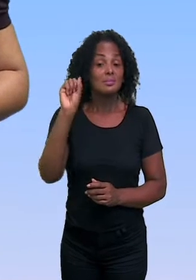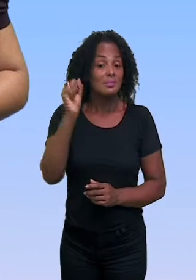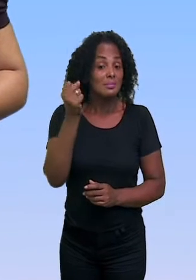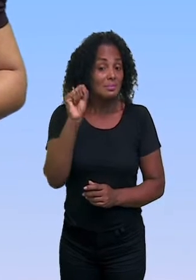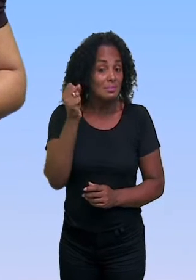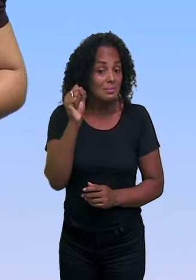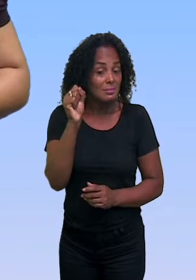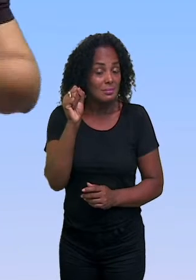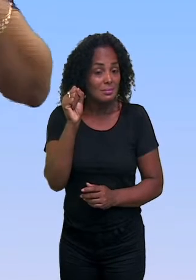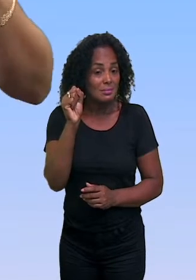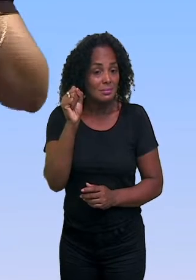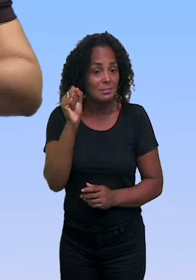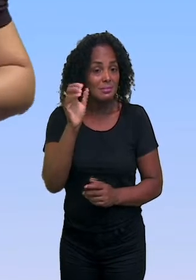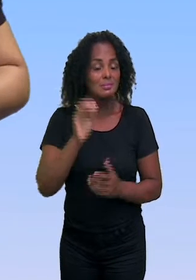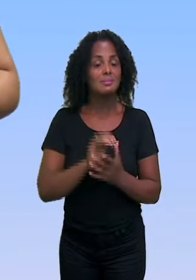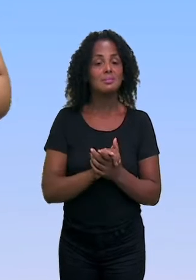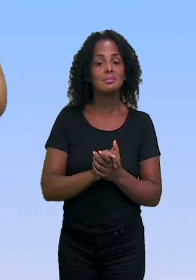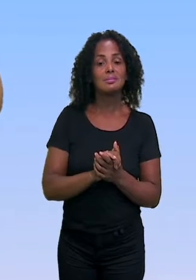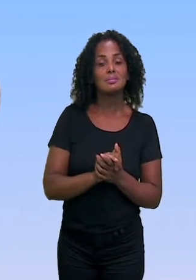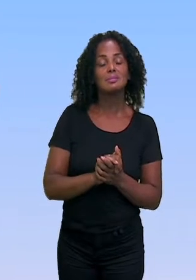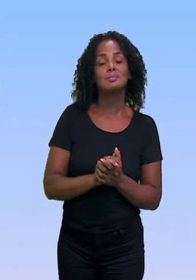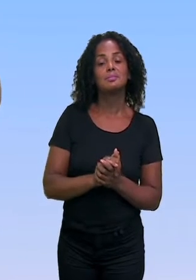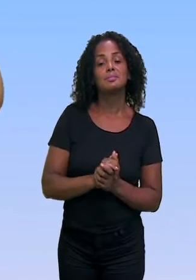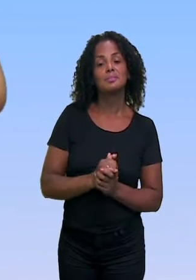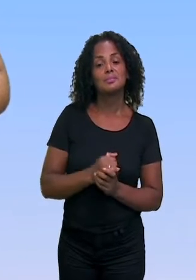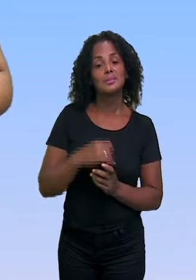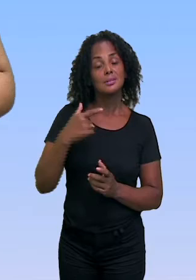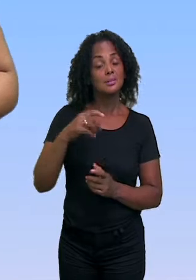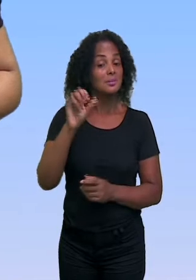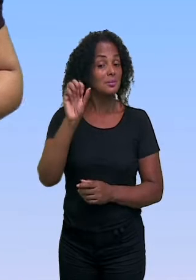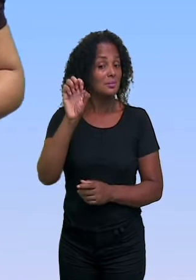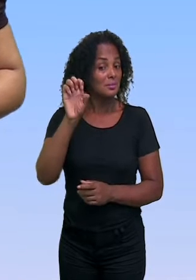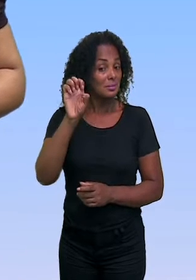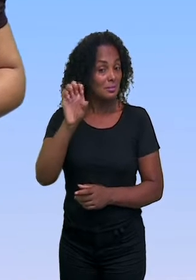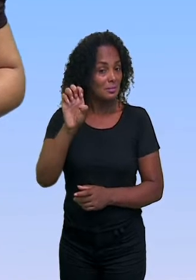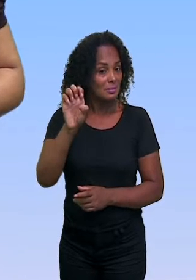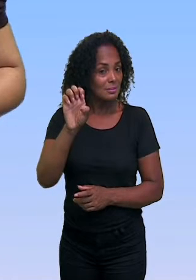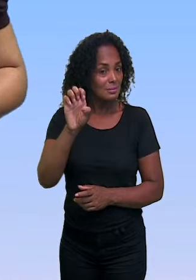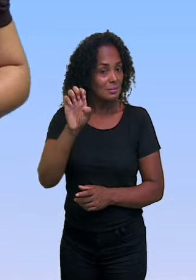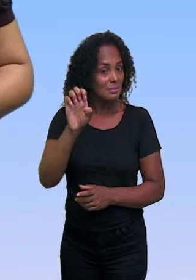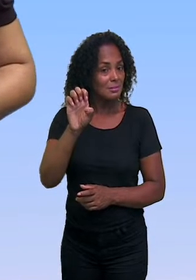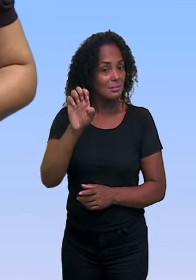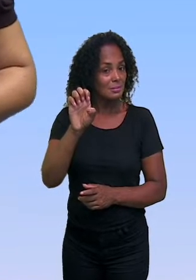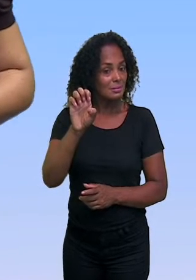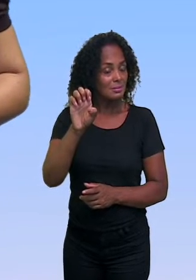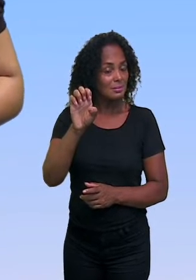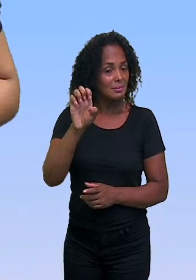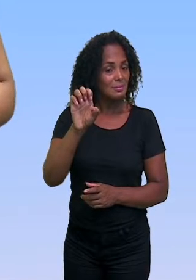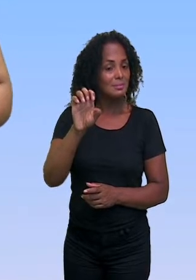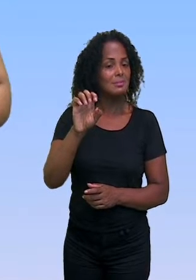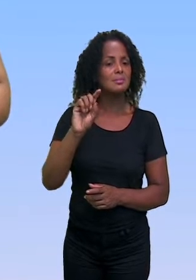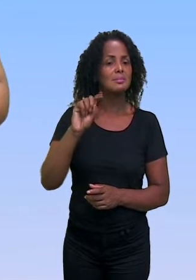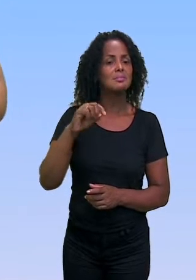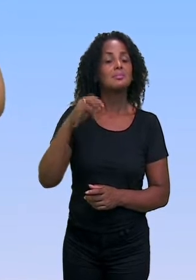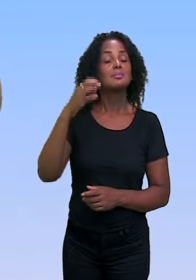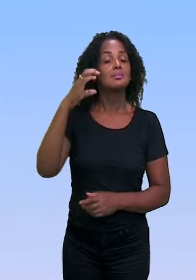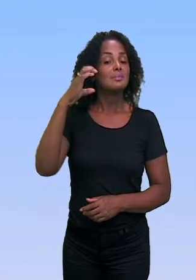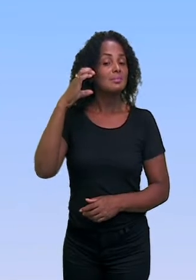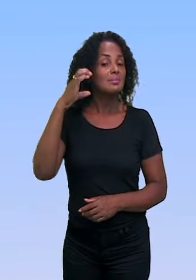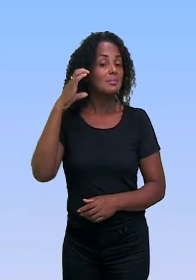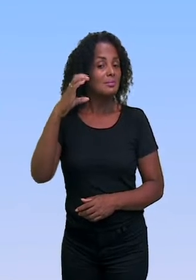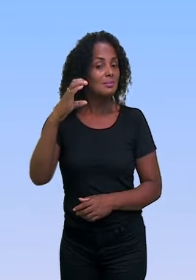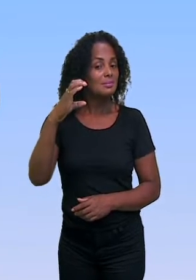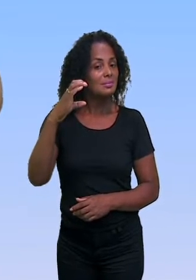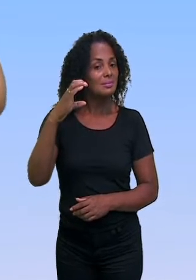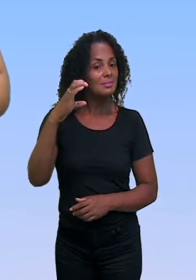vocês é muito bem essa ideia pois é o Wii e